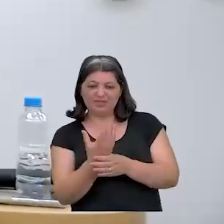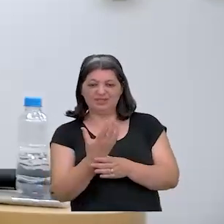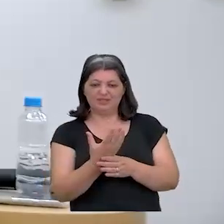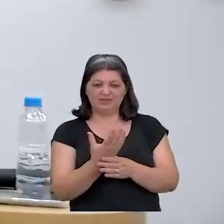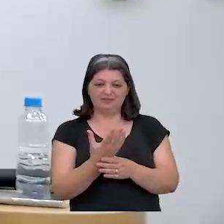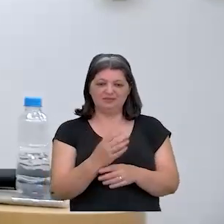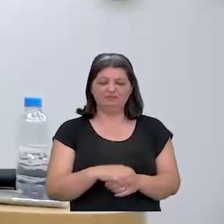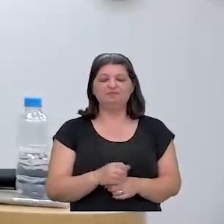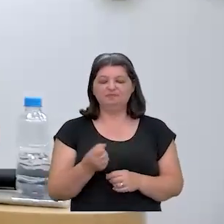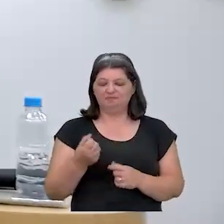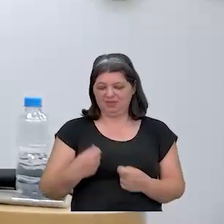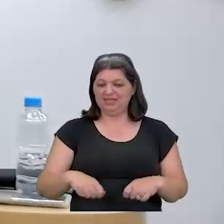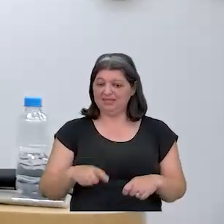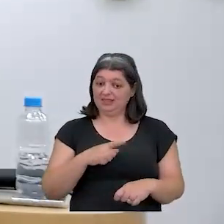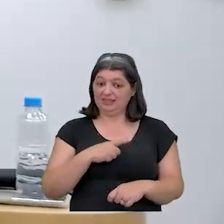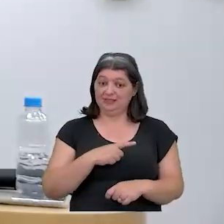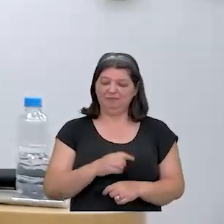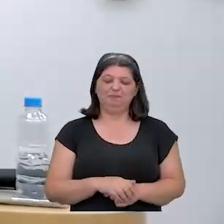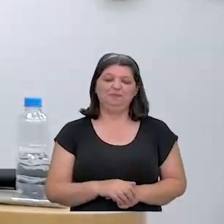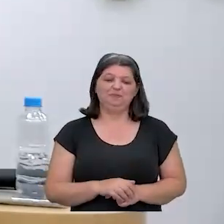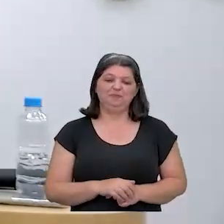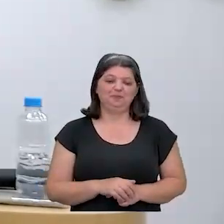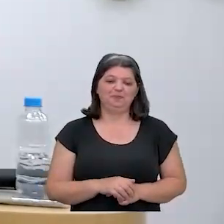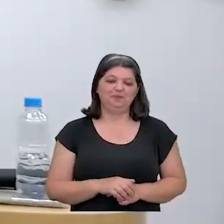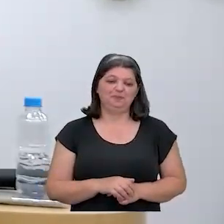tiver criatividade.